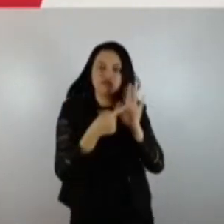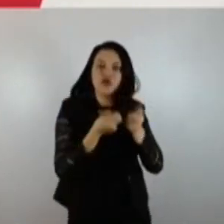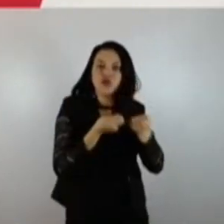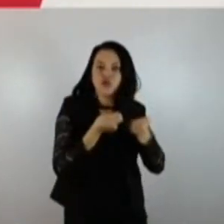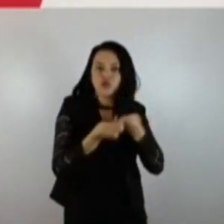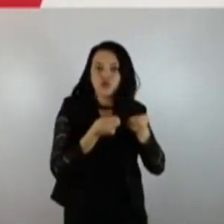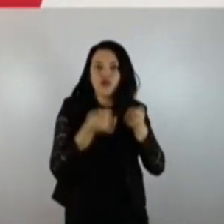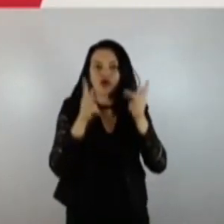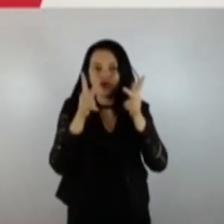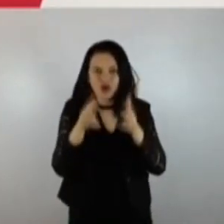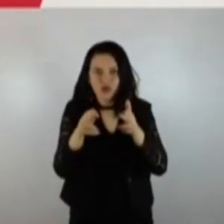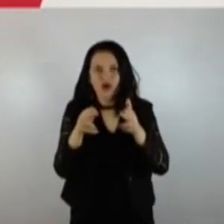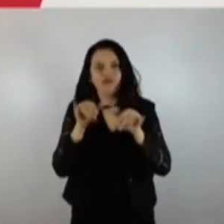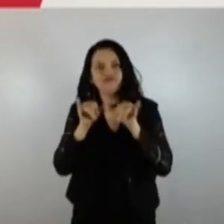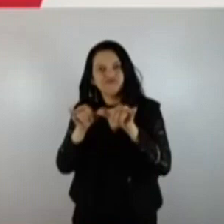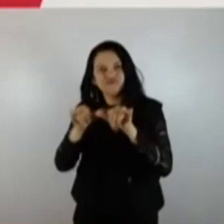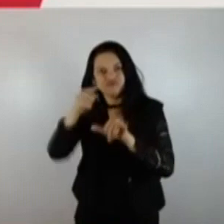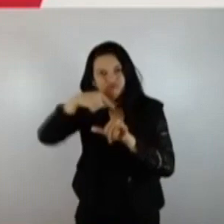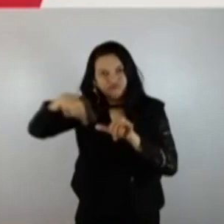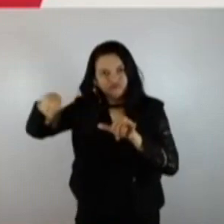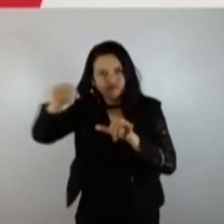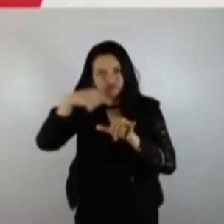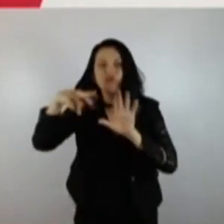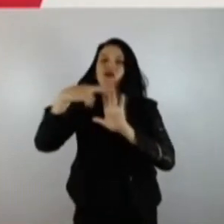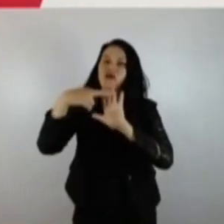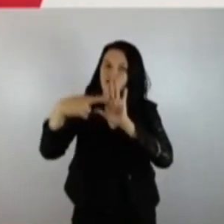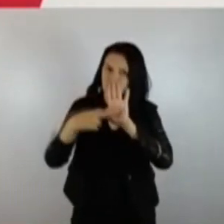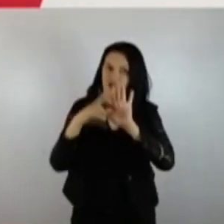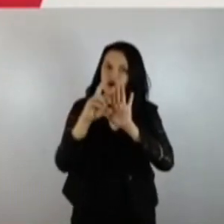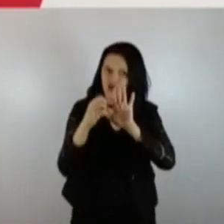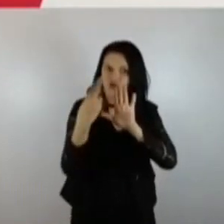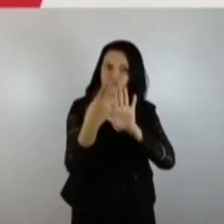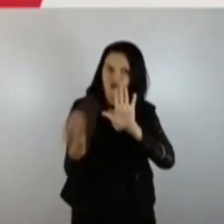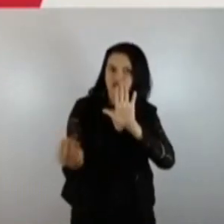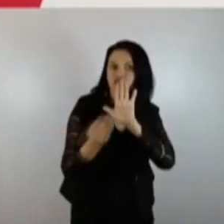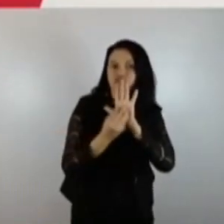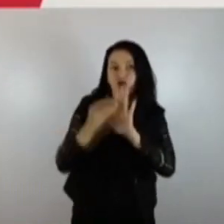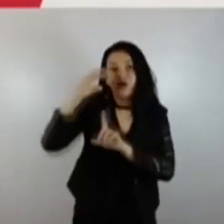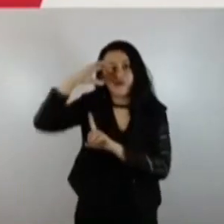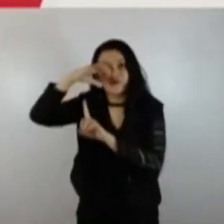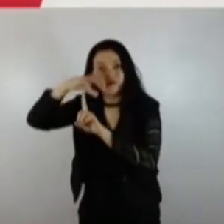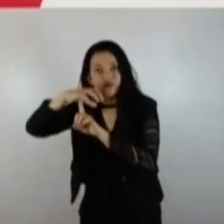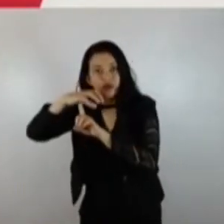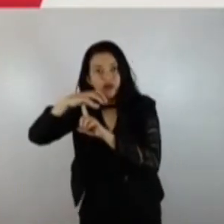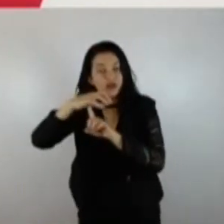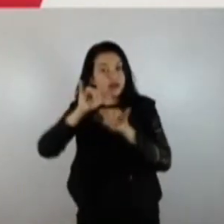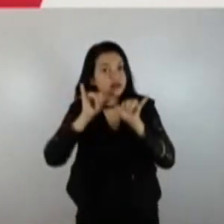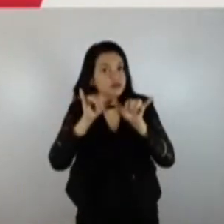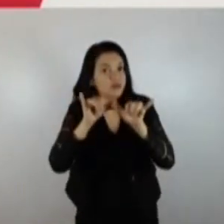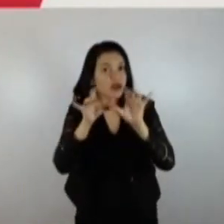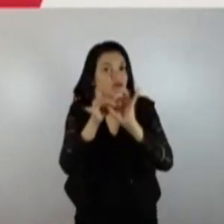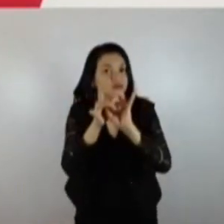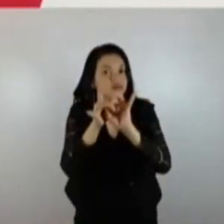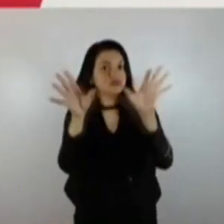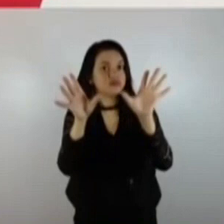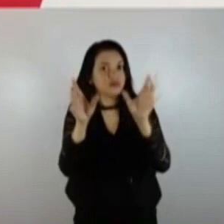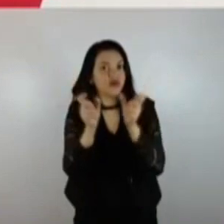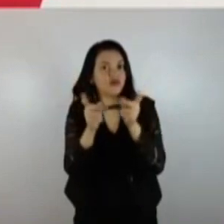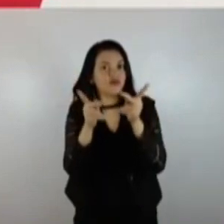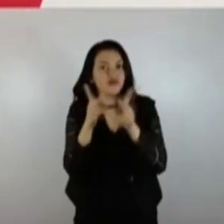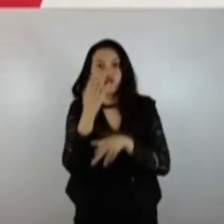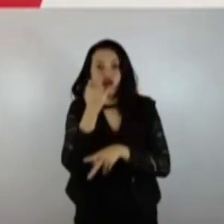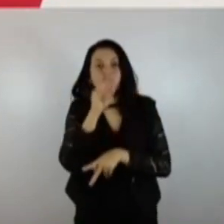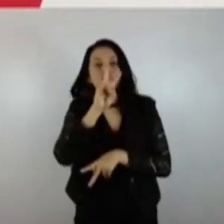àquelas existentes quanto a supermercados. Volto a dizer, as feiras e mercados continuarão a funcionar para a venda de